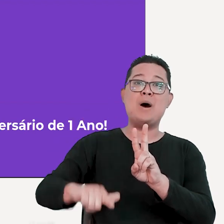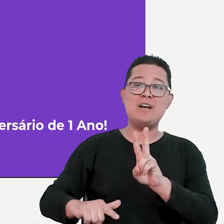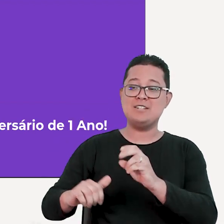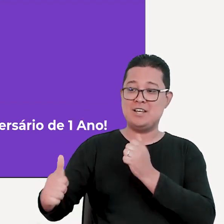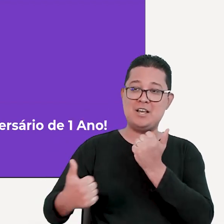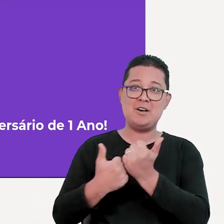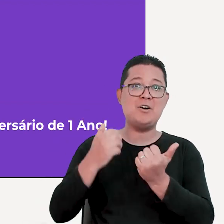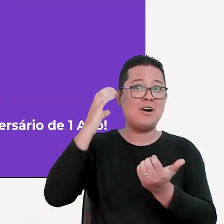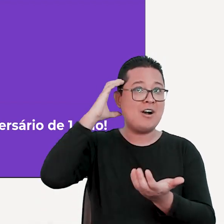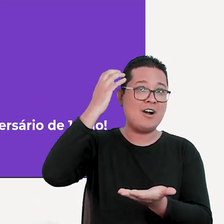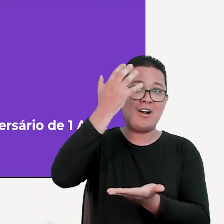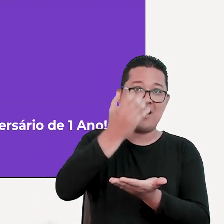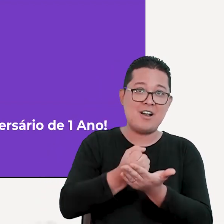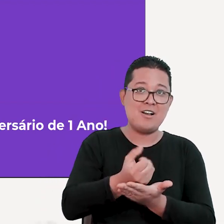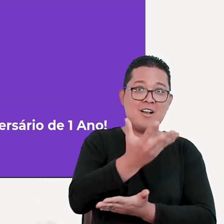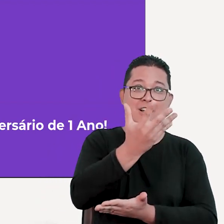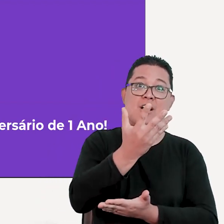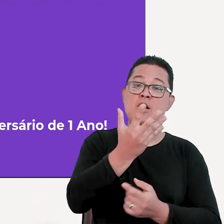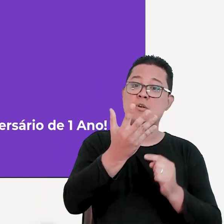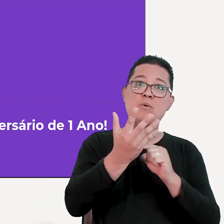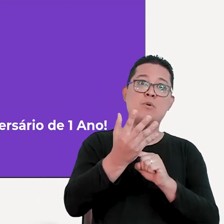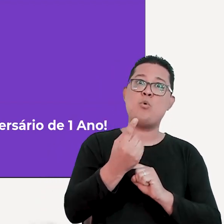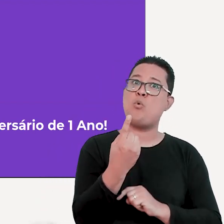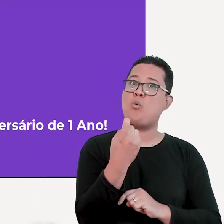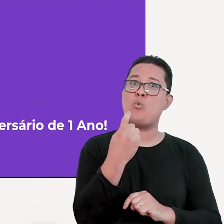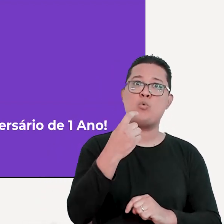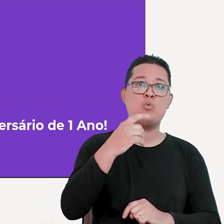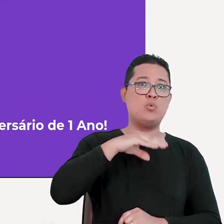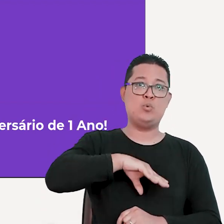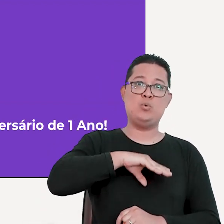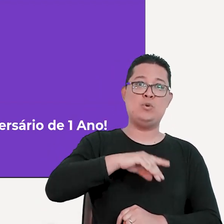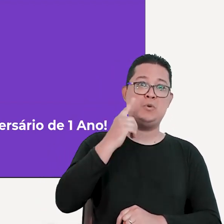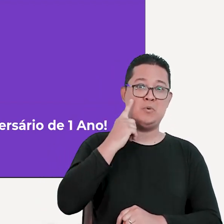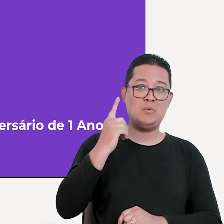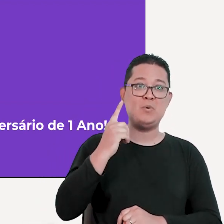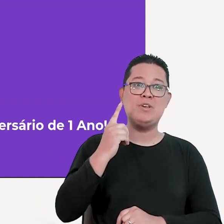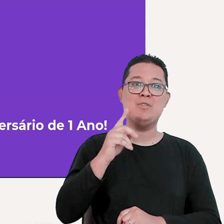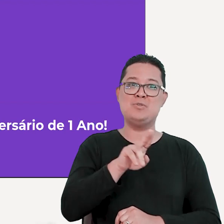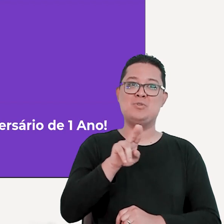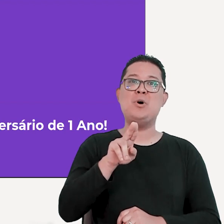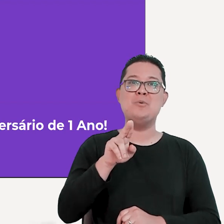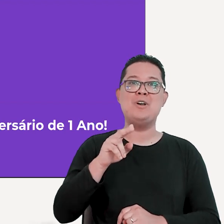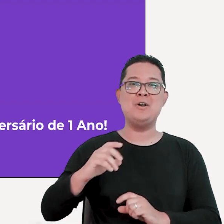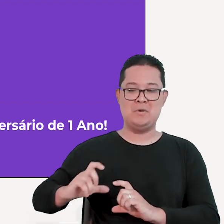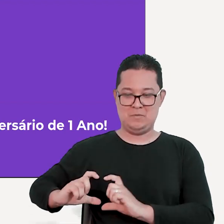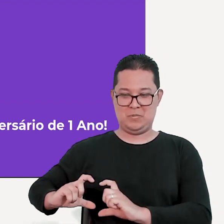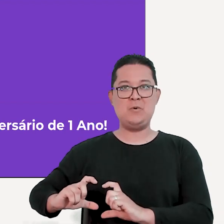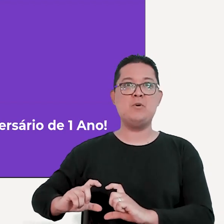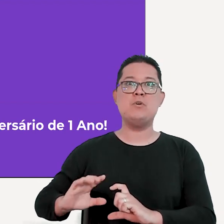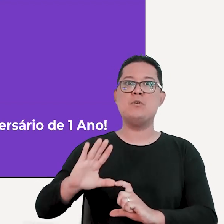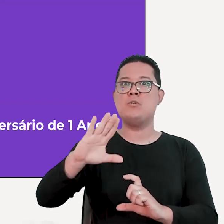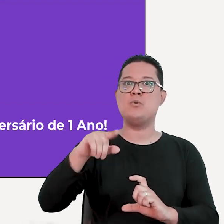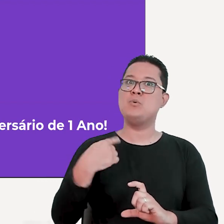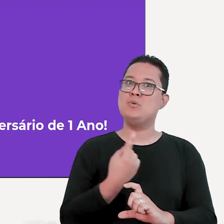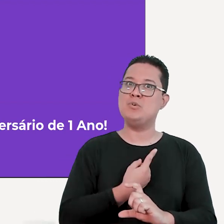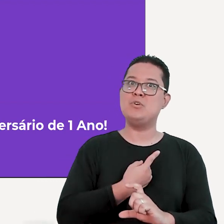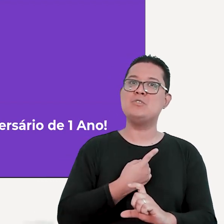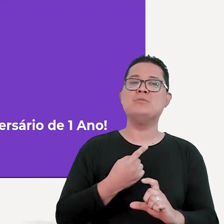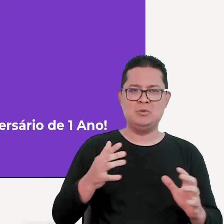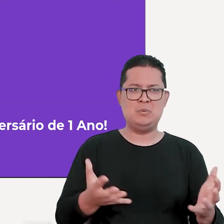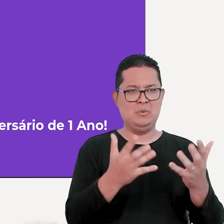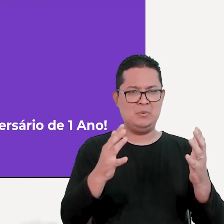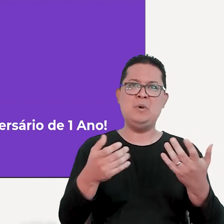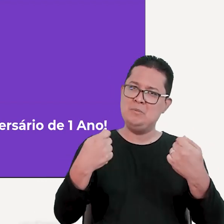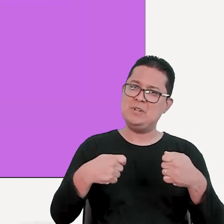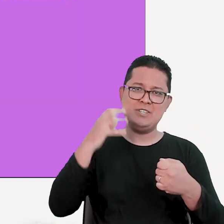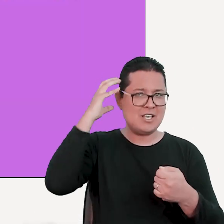que no momento é o único em português, né? Pode ser que surjam outros. Inclusive, incentivamos, né, a produção de conteúdo